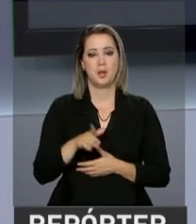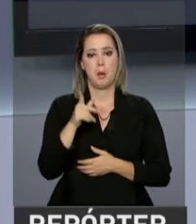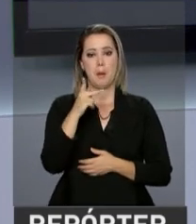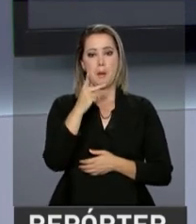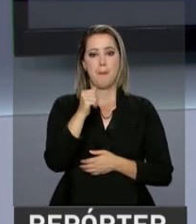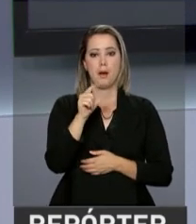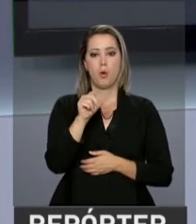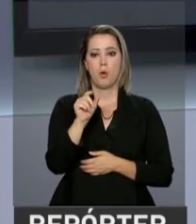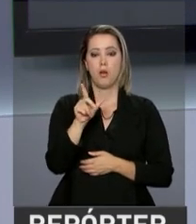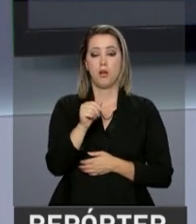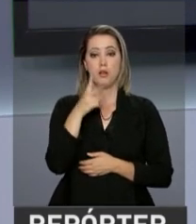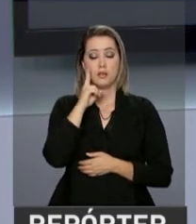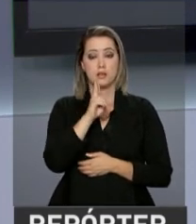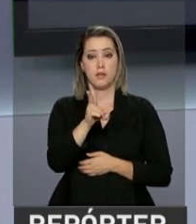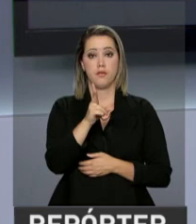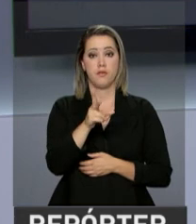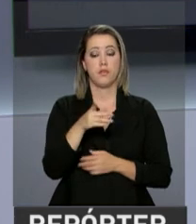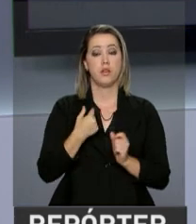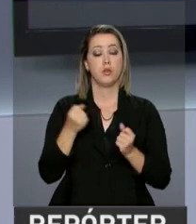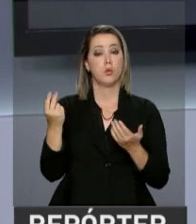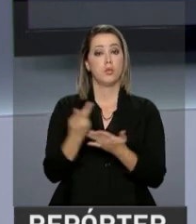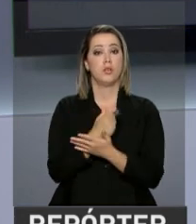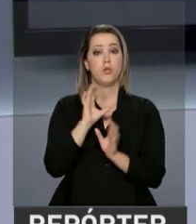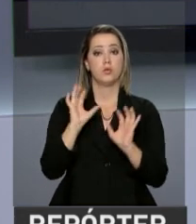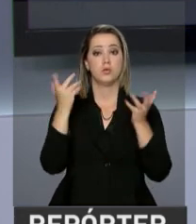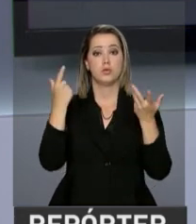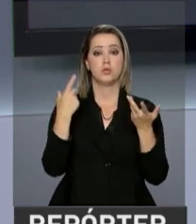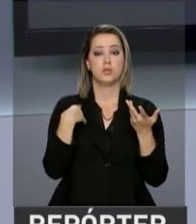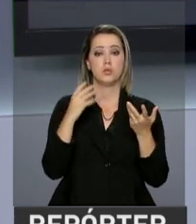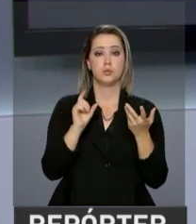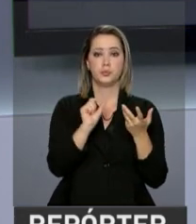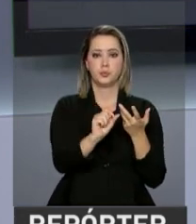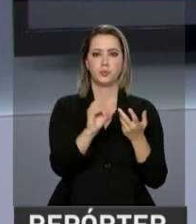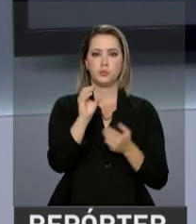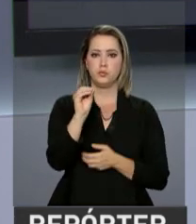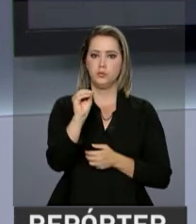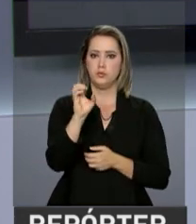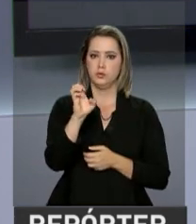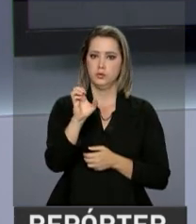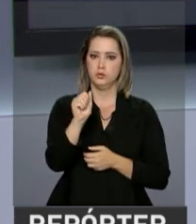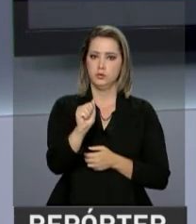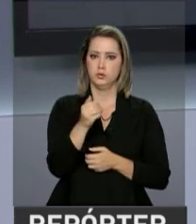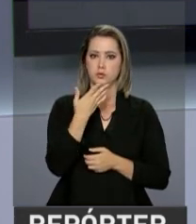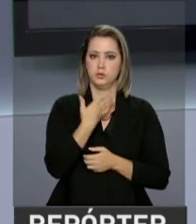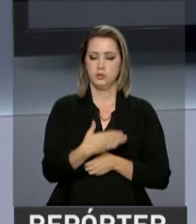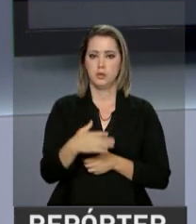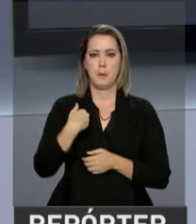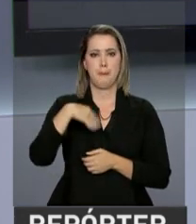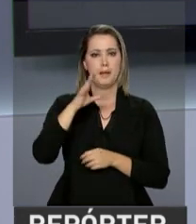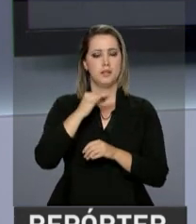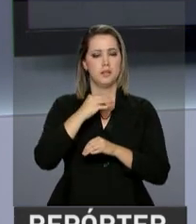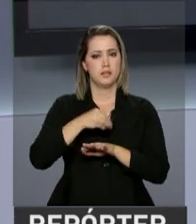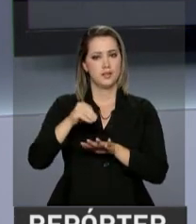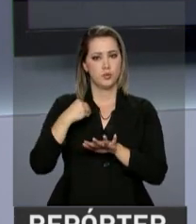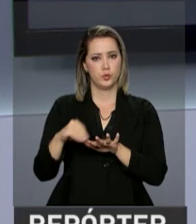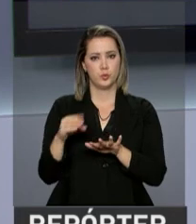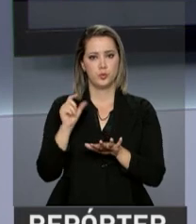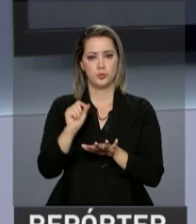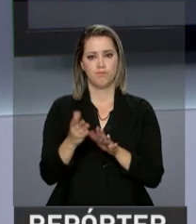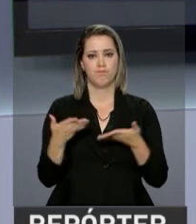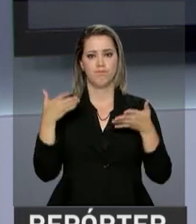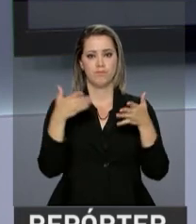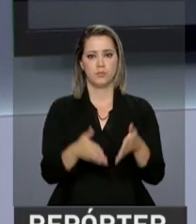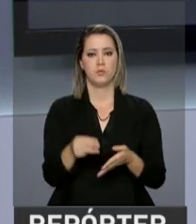Orte. Ela está acompanhando um evento que acontece na Organização dos Estados Americanos, a OEA. E tem mais informações sobre